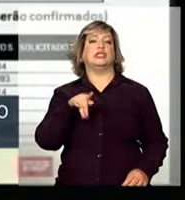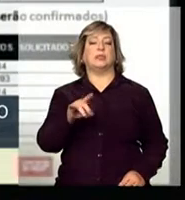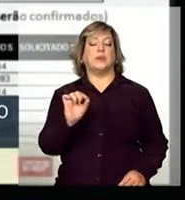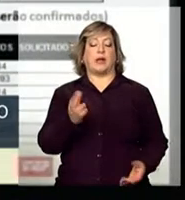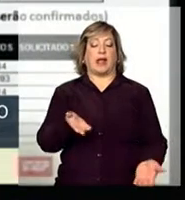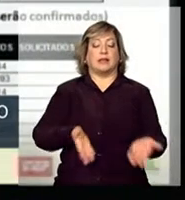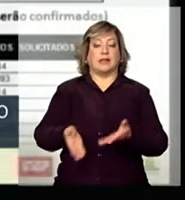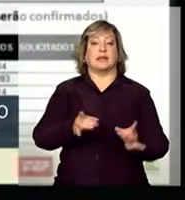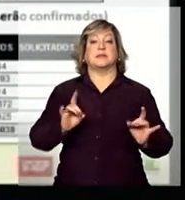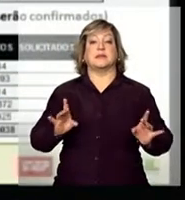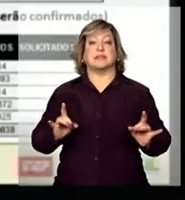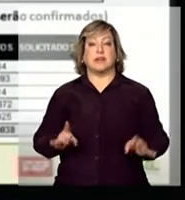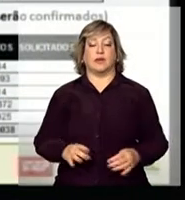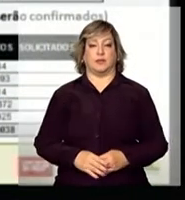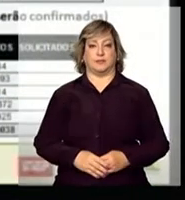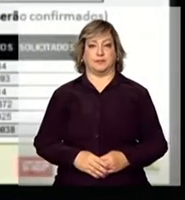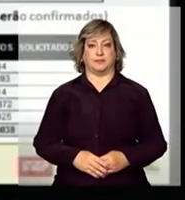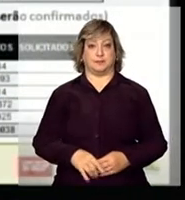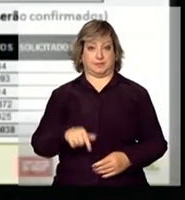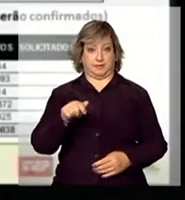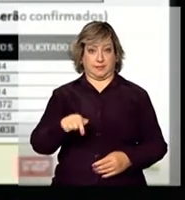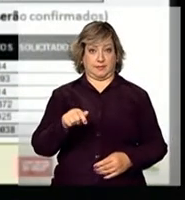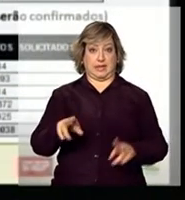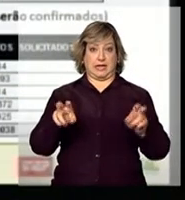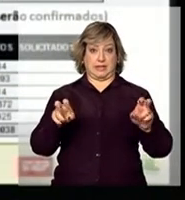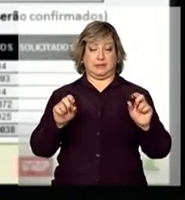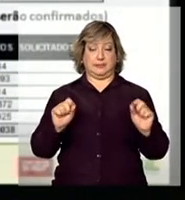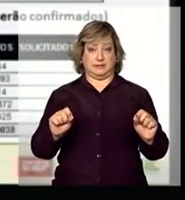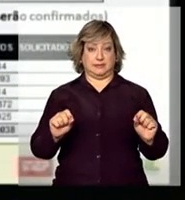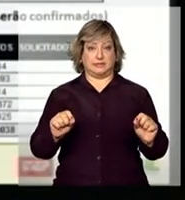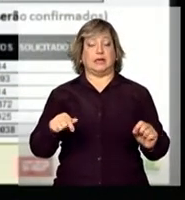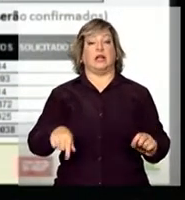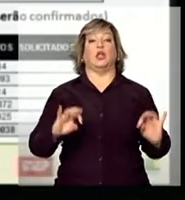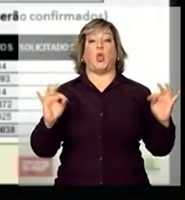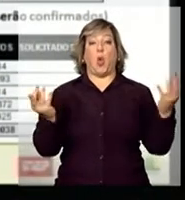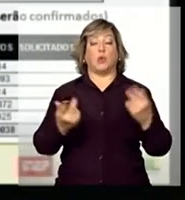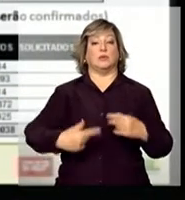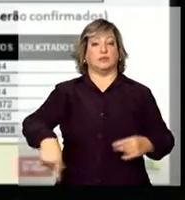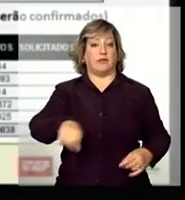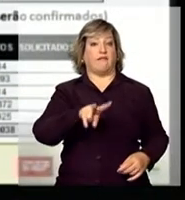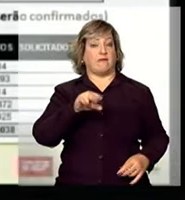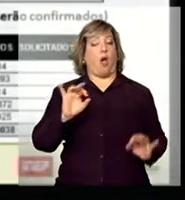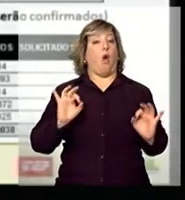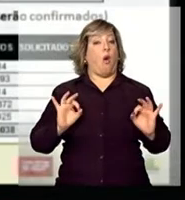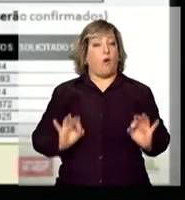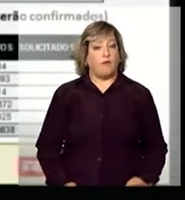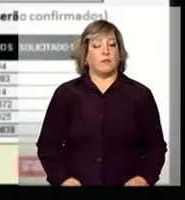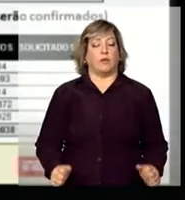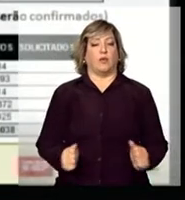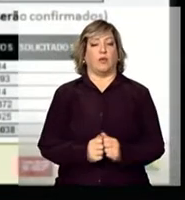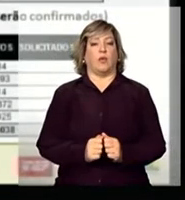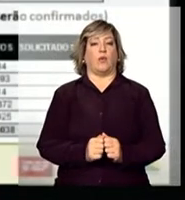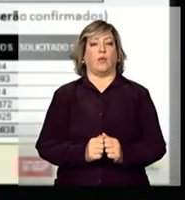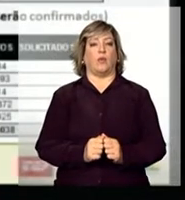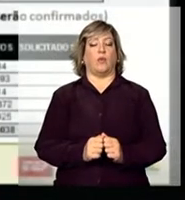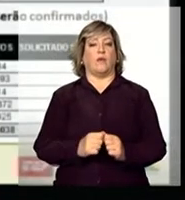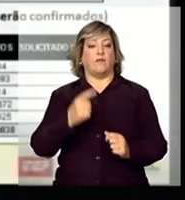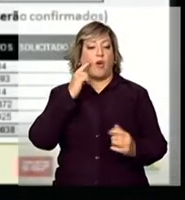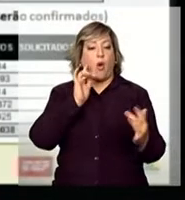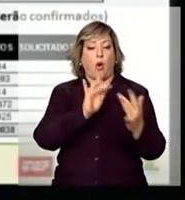especial e aqui como eu já disse todos esses serão confirmados por contato